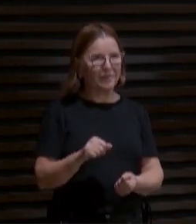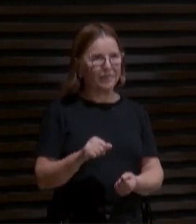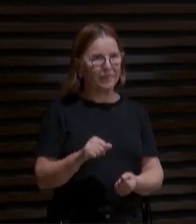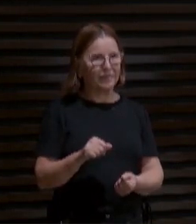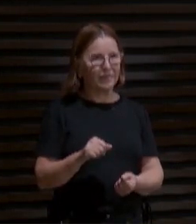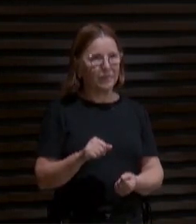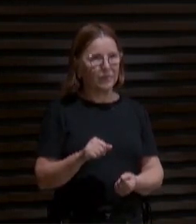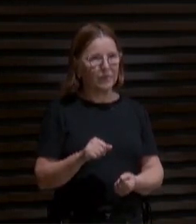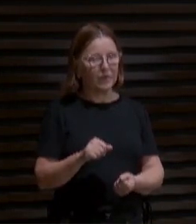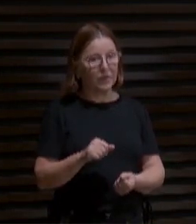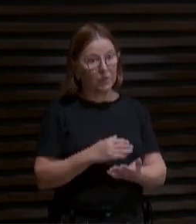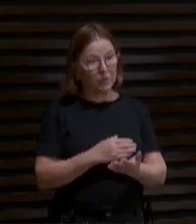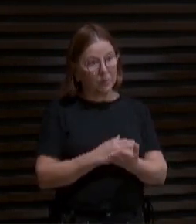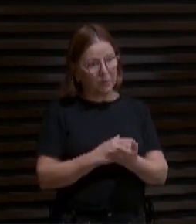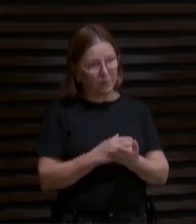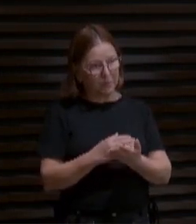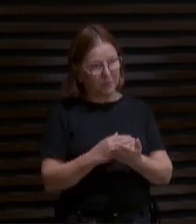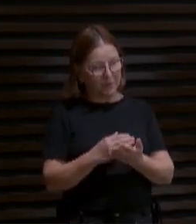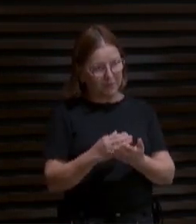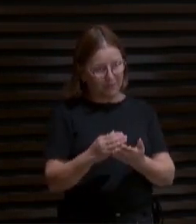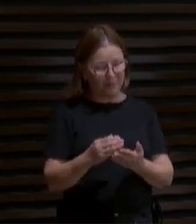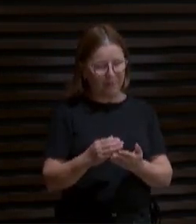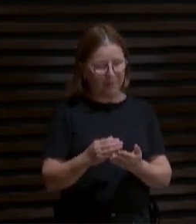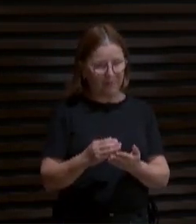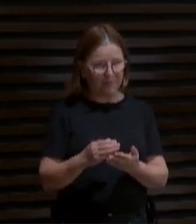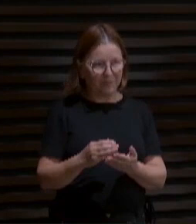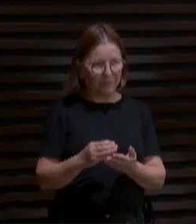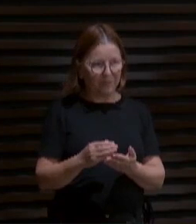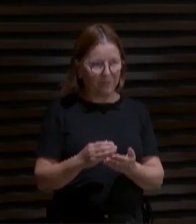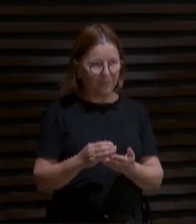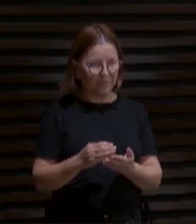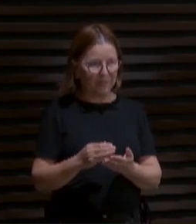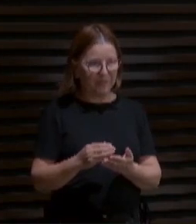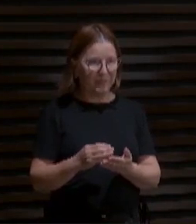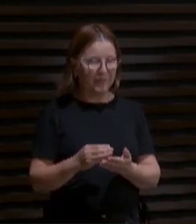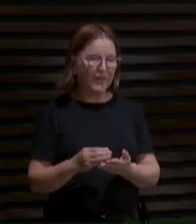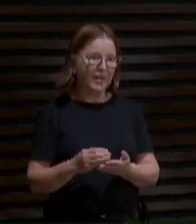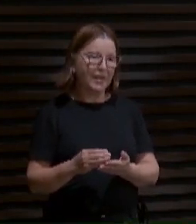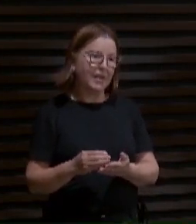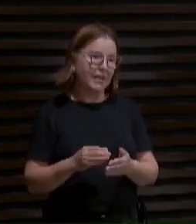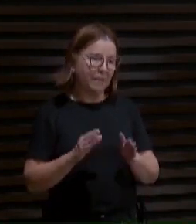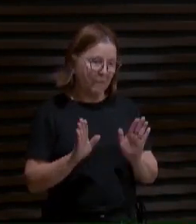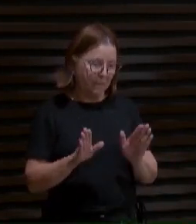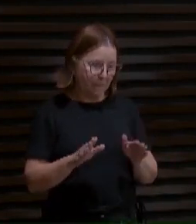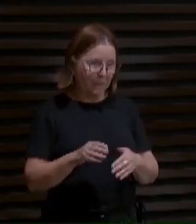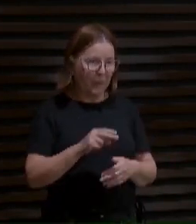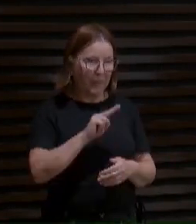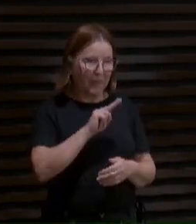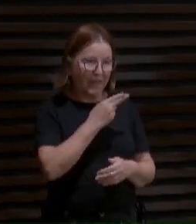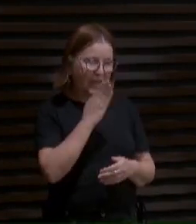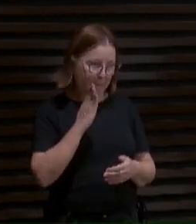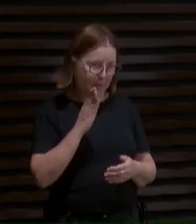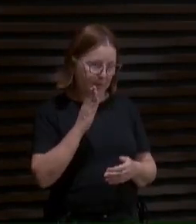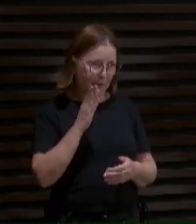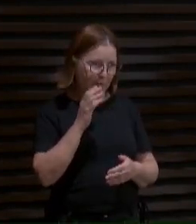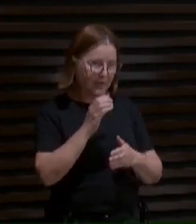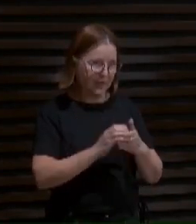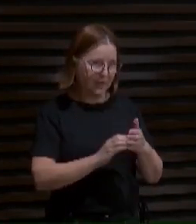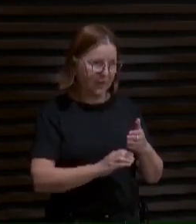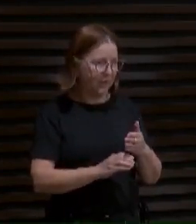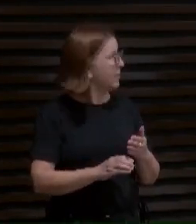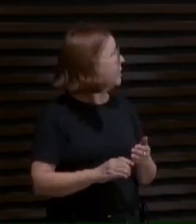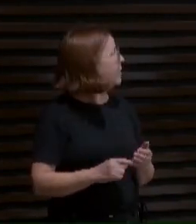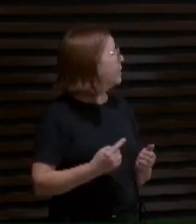escritor aos Hebreus vai chamar de últimos dias, no capítulo 1 de Hebreus, versículos 1 e